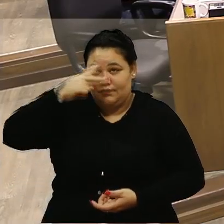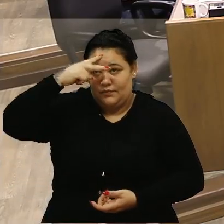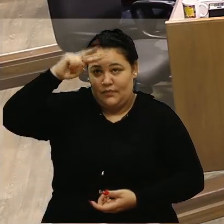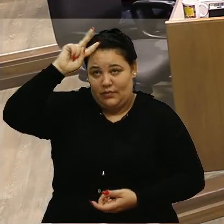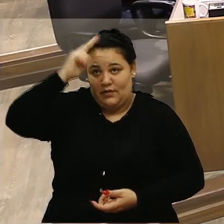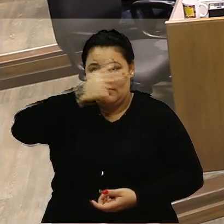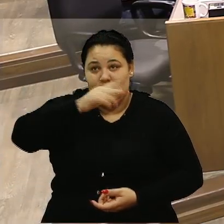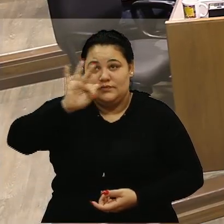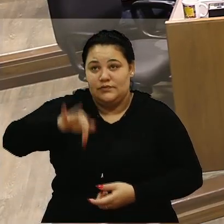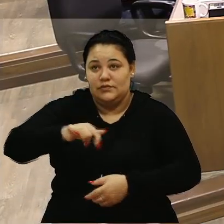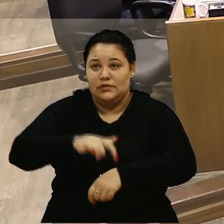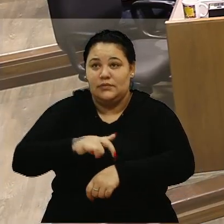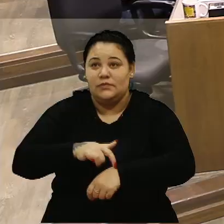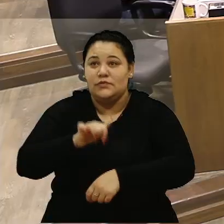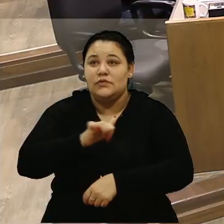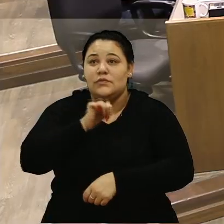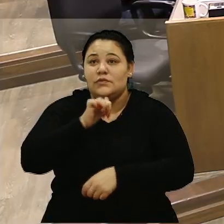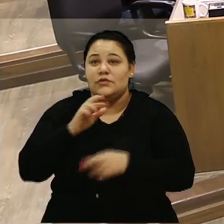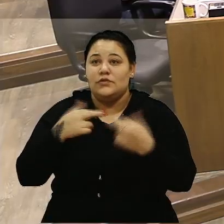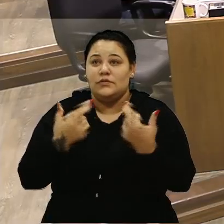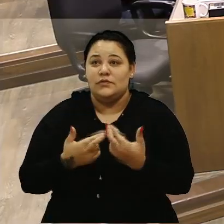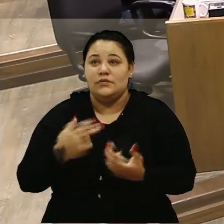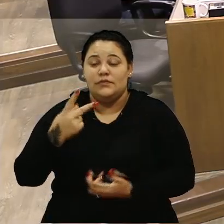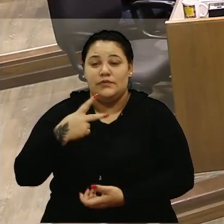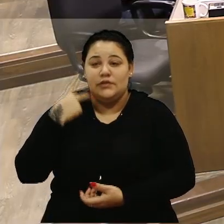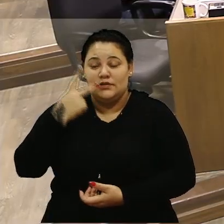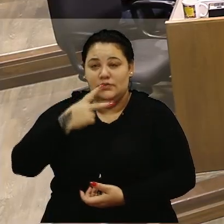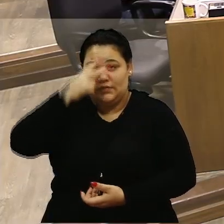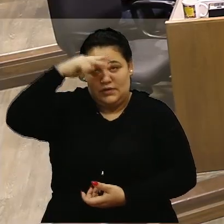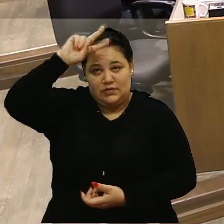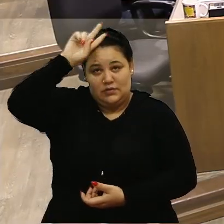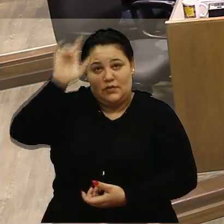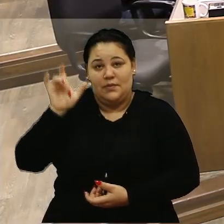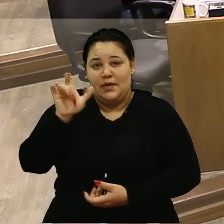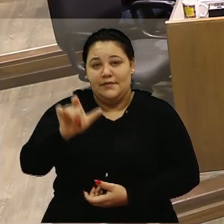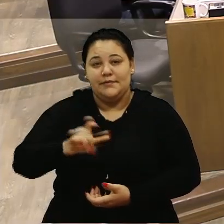sessão. Vereador Edson da Rosa, com a palavra.